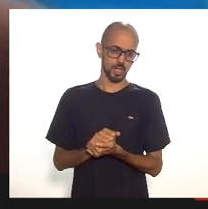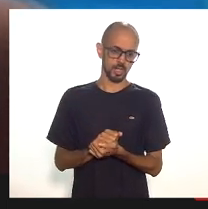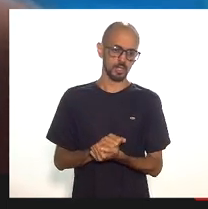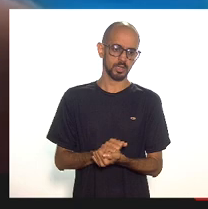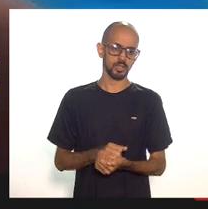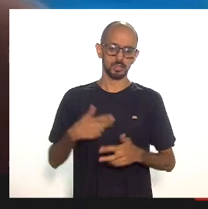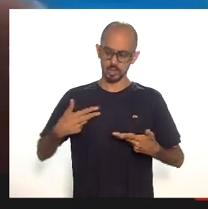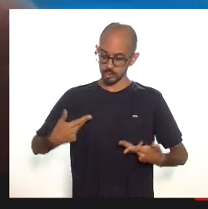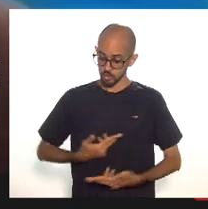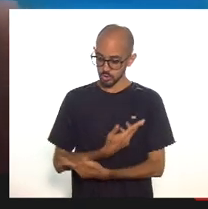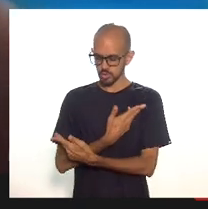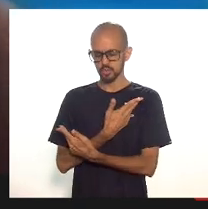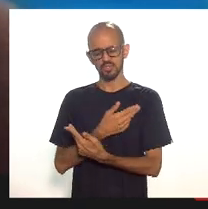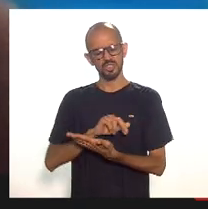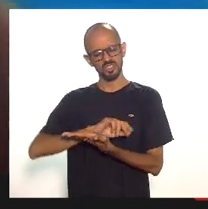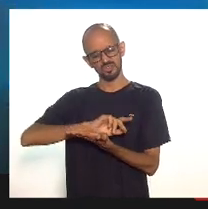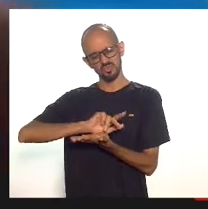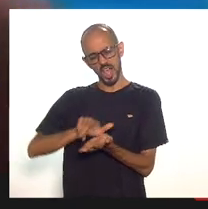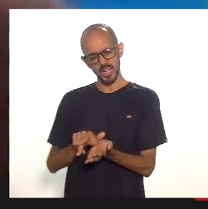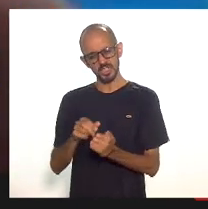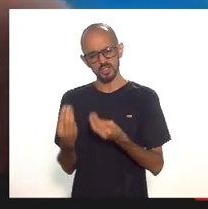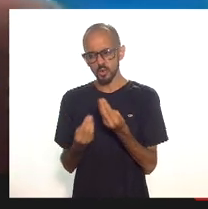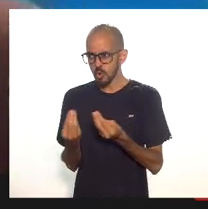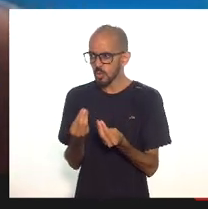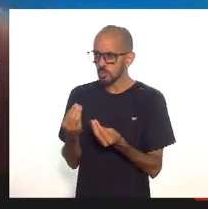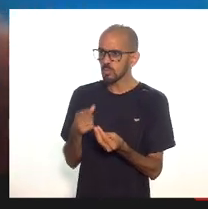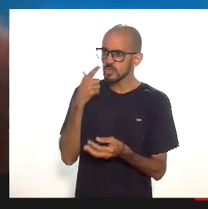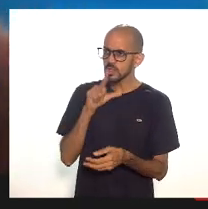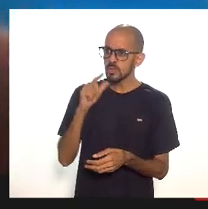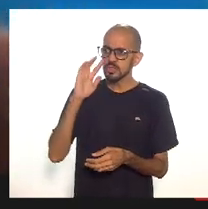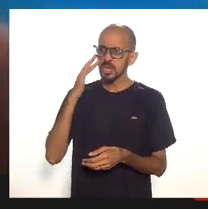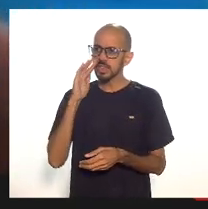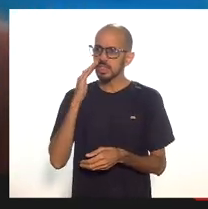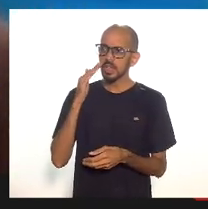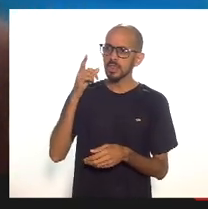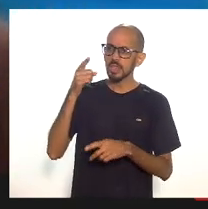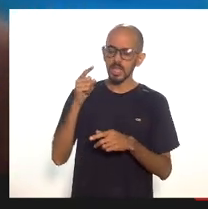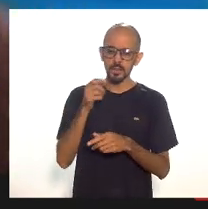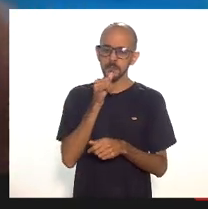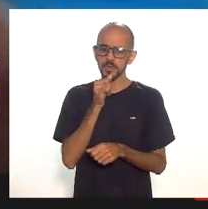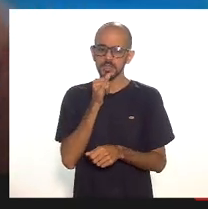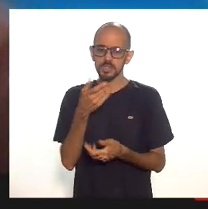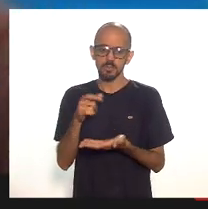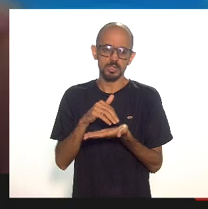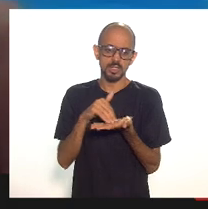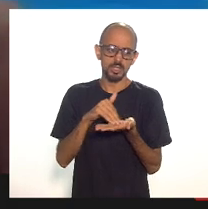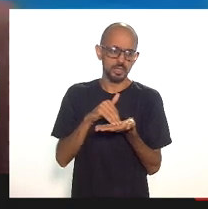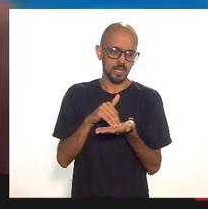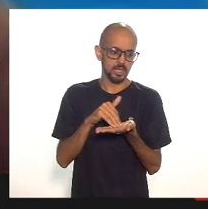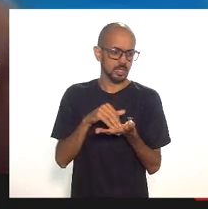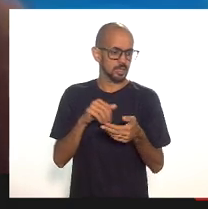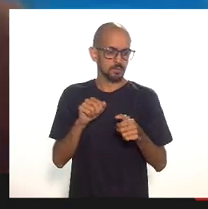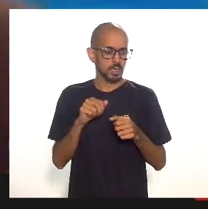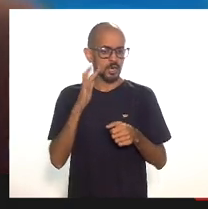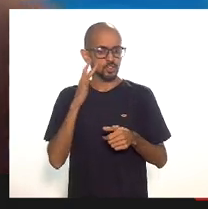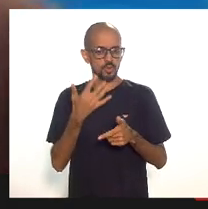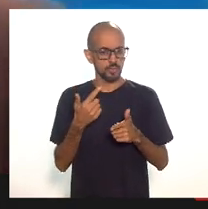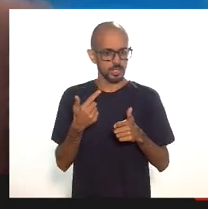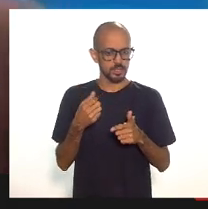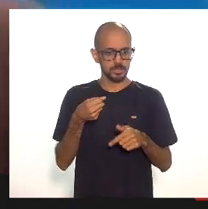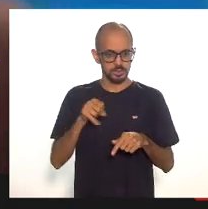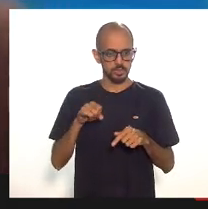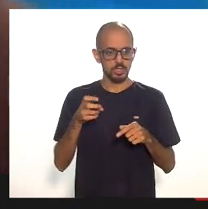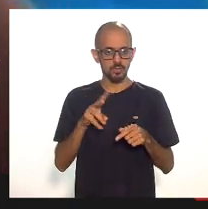neurocirurgia, ortopedia, clínica médica, cardiologia, como é que você entende isso? Como é que a secretaria pensa em trabalhar isso, já que vai